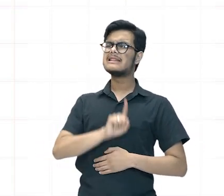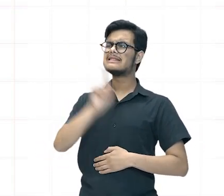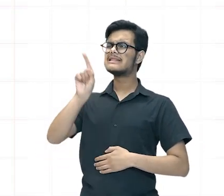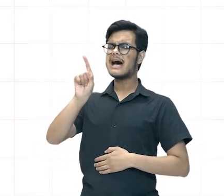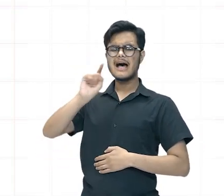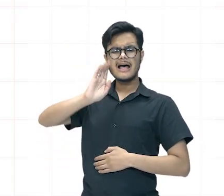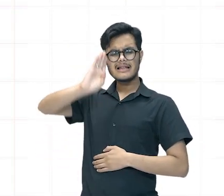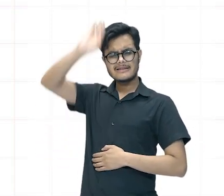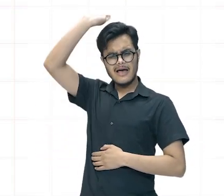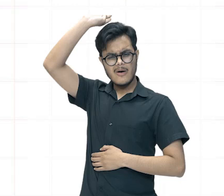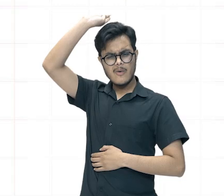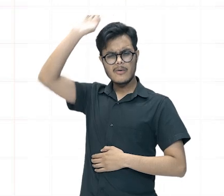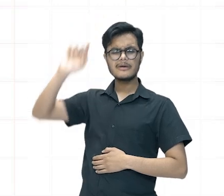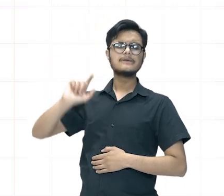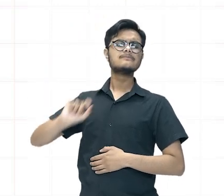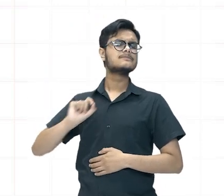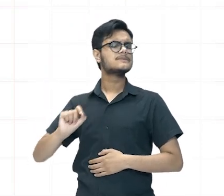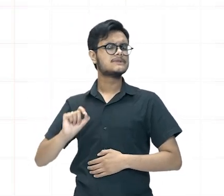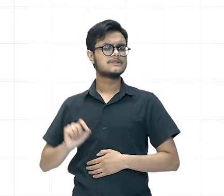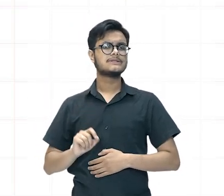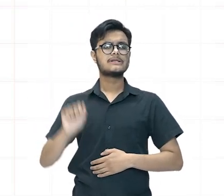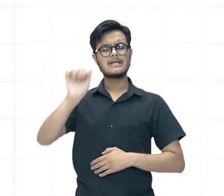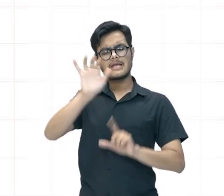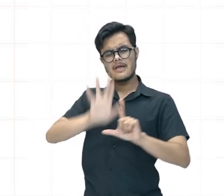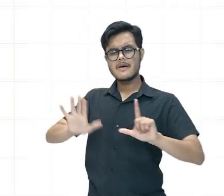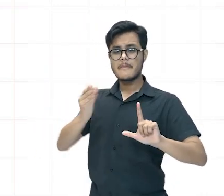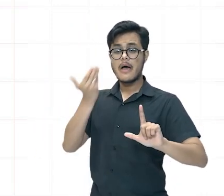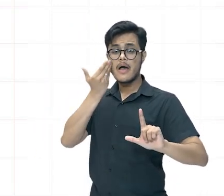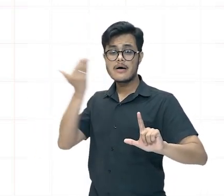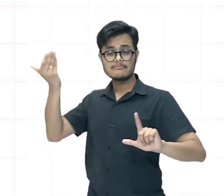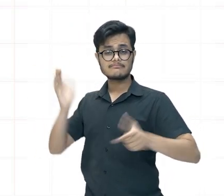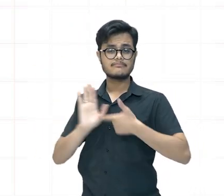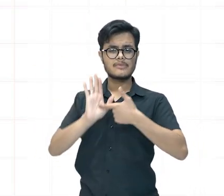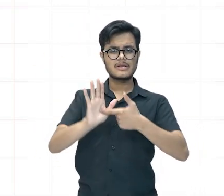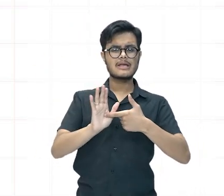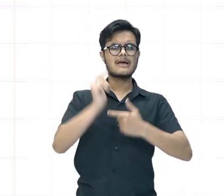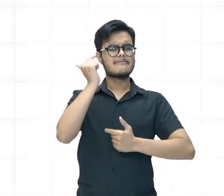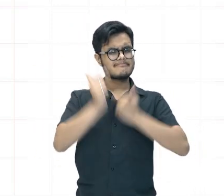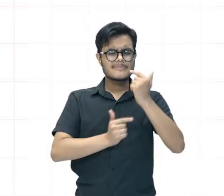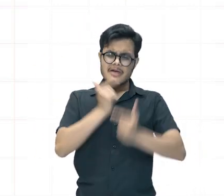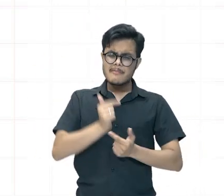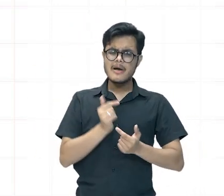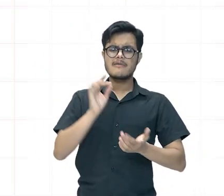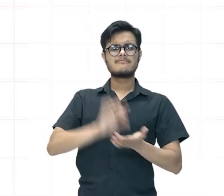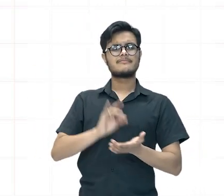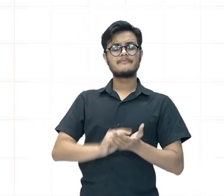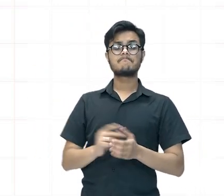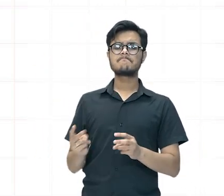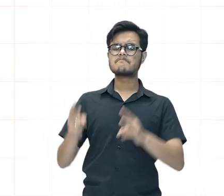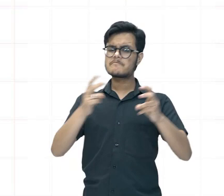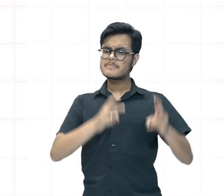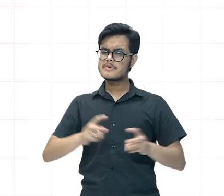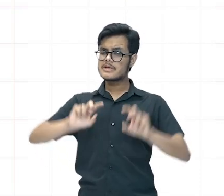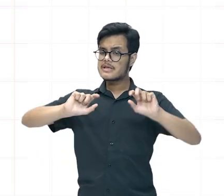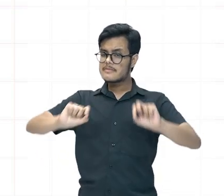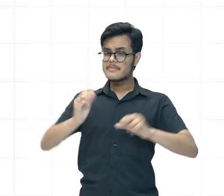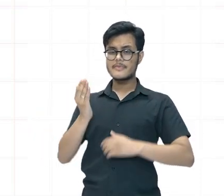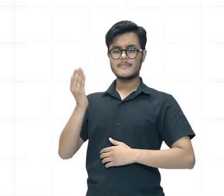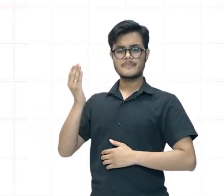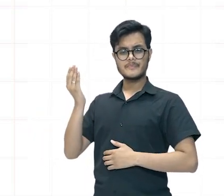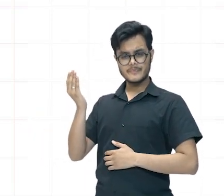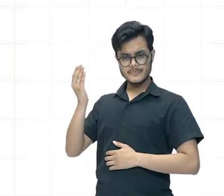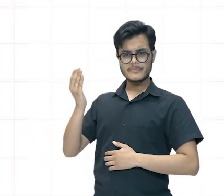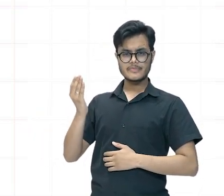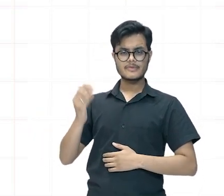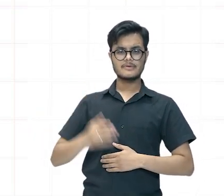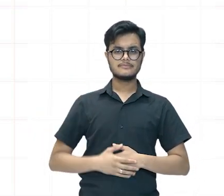Antiga, tá? Vocês têm, inclusive, uma imagem que mostra exatamente aí, né, pessoas trabalhando. Observem, então, olha só, né, que